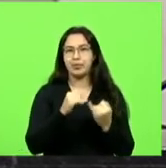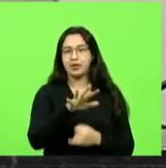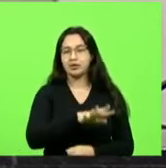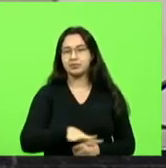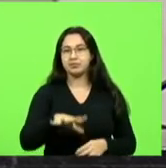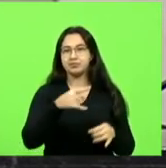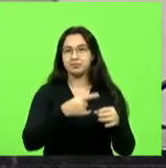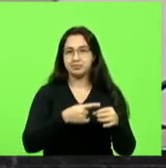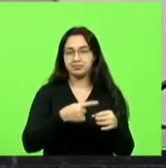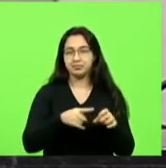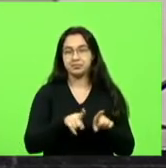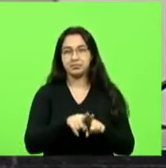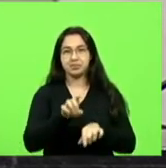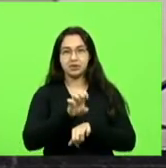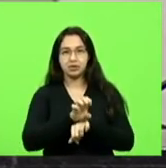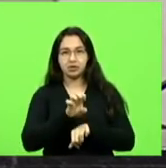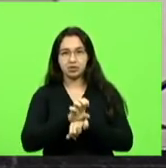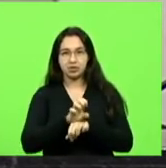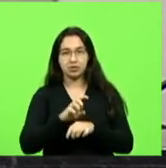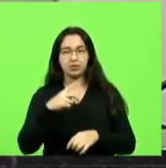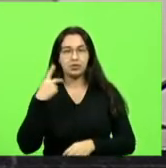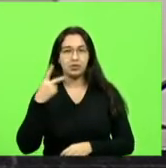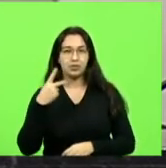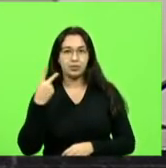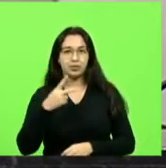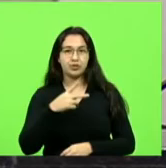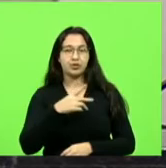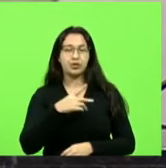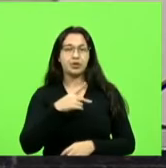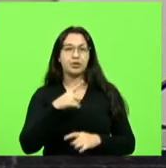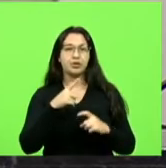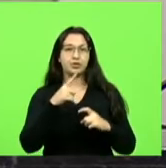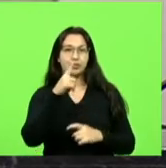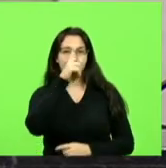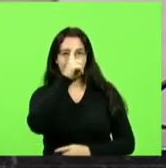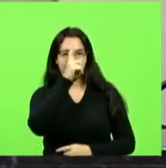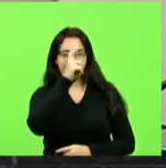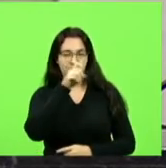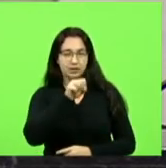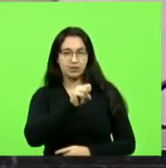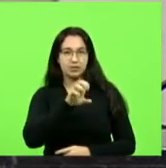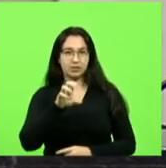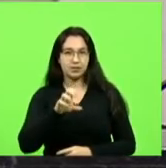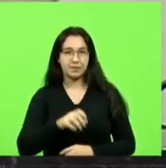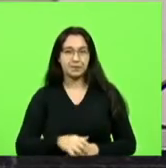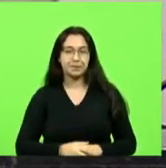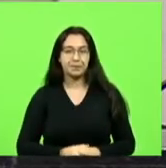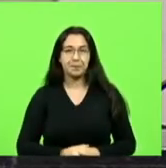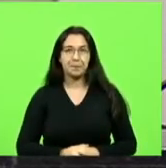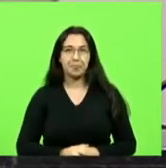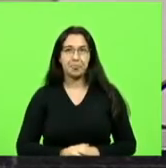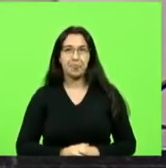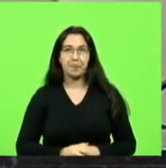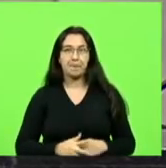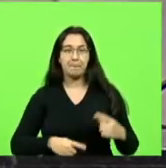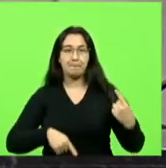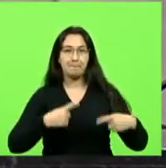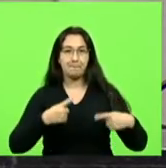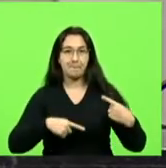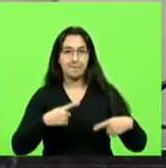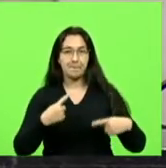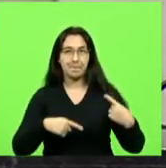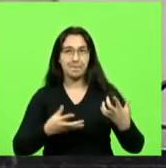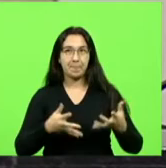municipal, bem como da política hospitalar catarinense. Em discussão. Não havendo quem queira discutir, é em